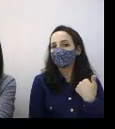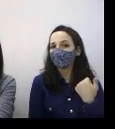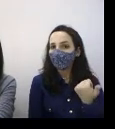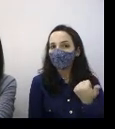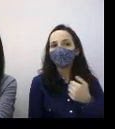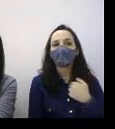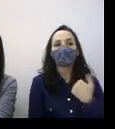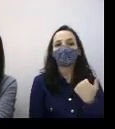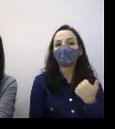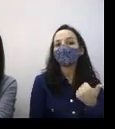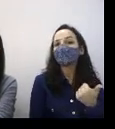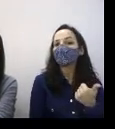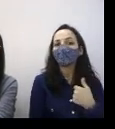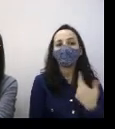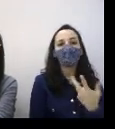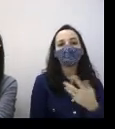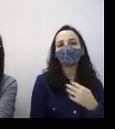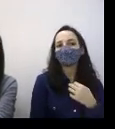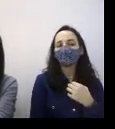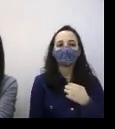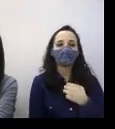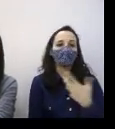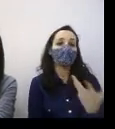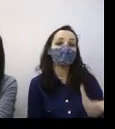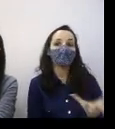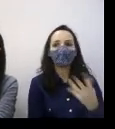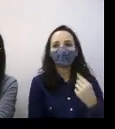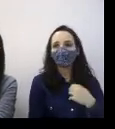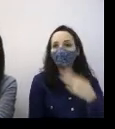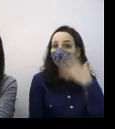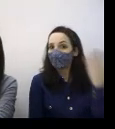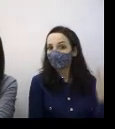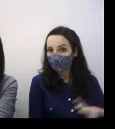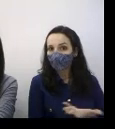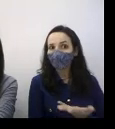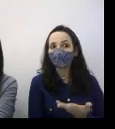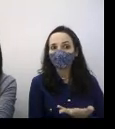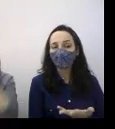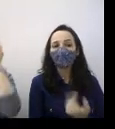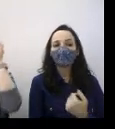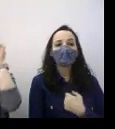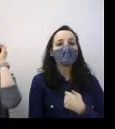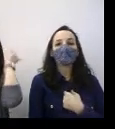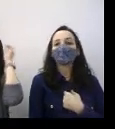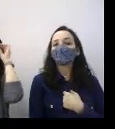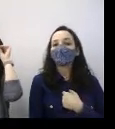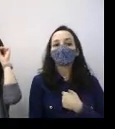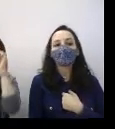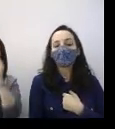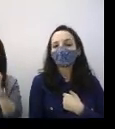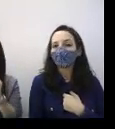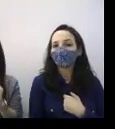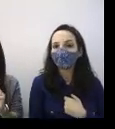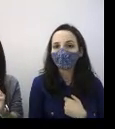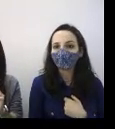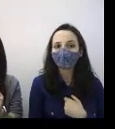é um sentimento passageiro, horas, dias, né? Depende de cada situação. É um sentimento